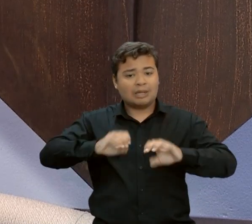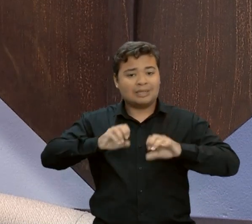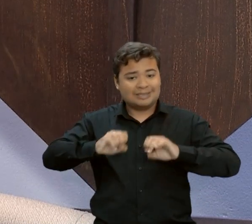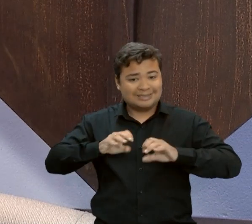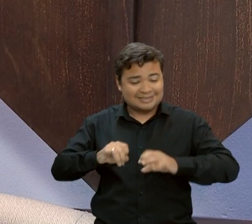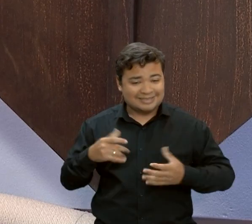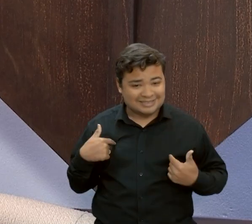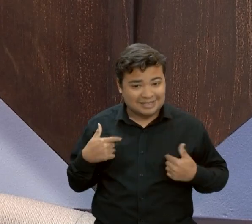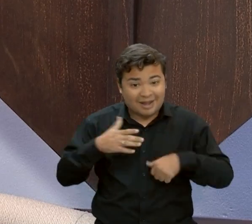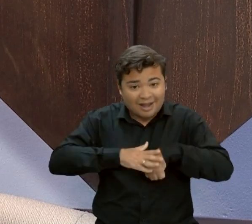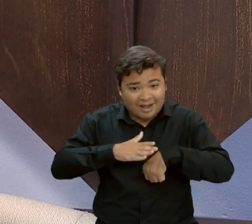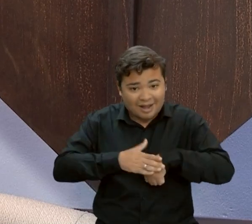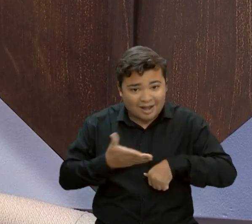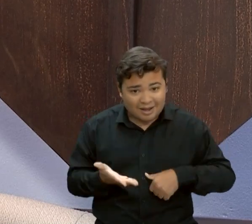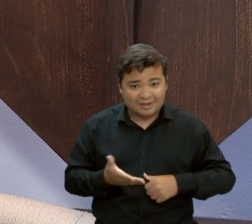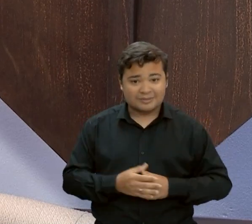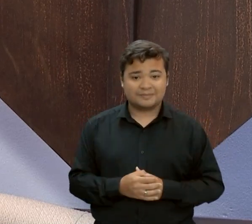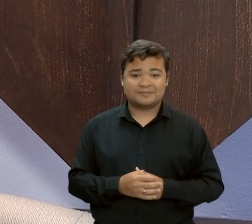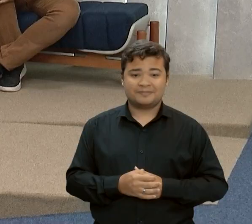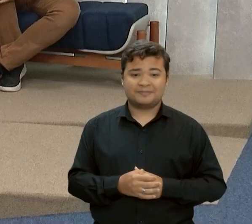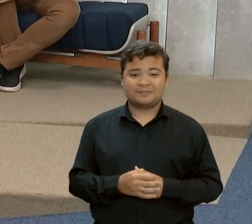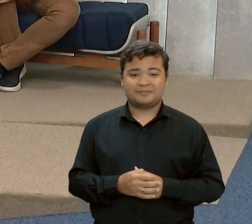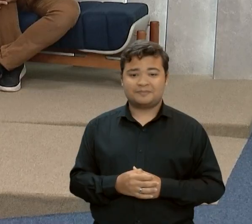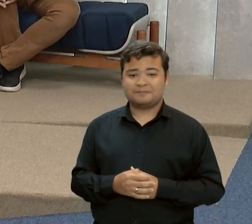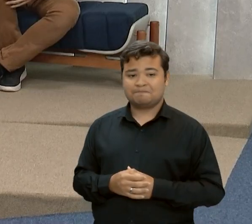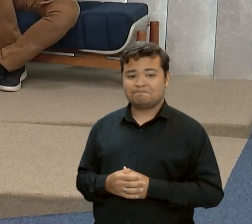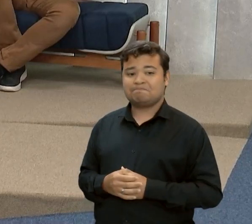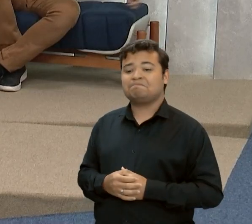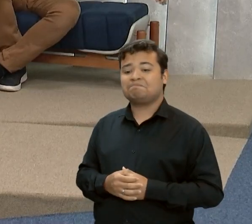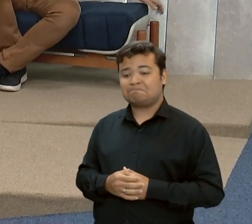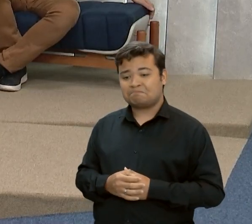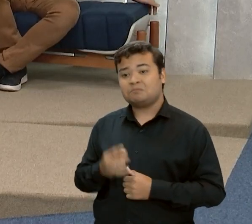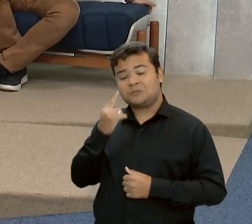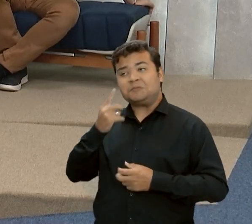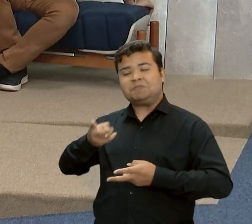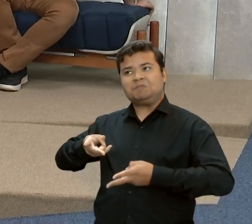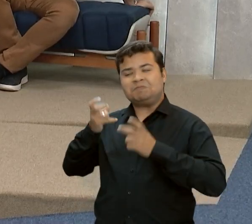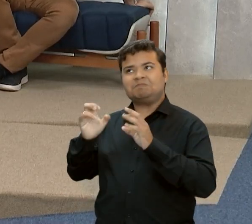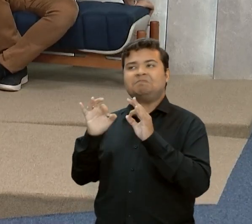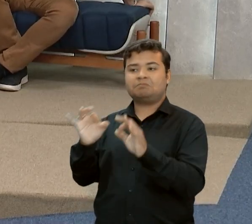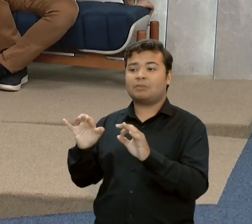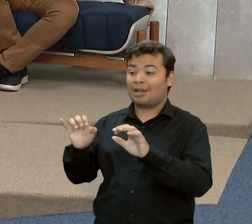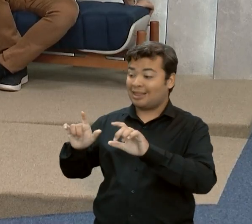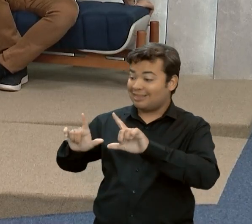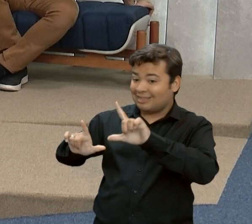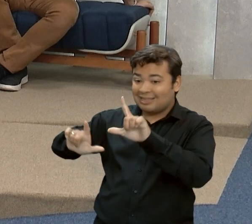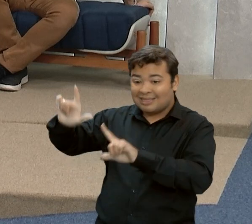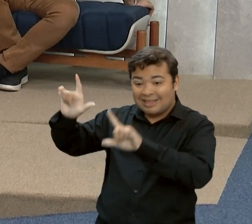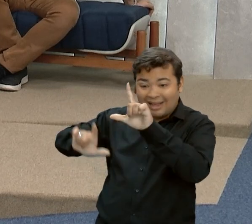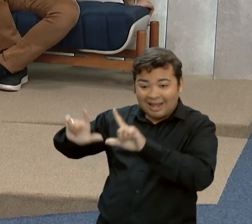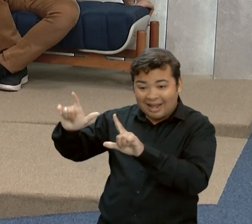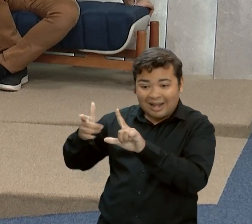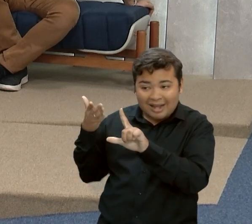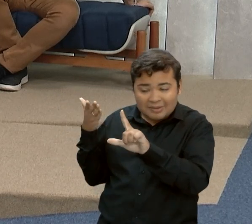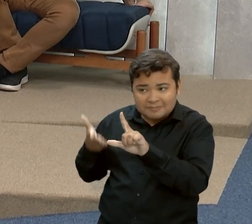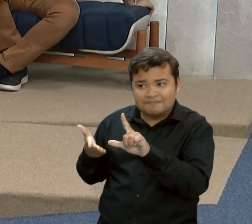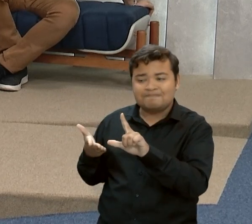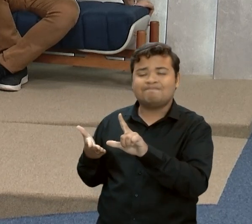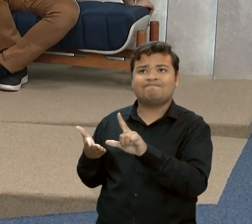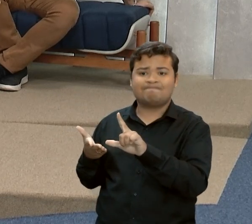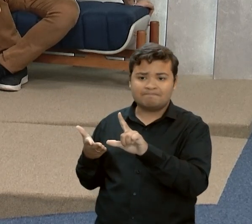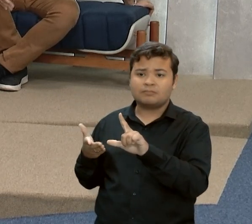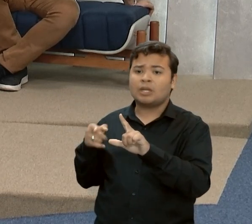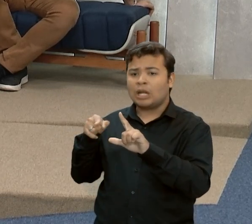disciplinas lá, quem está ministrando atualmente sou eu. O que a gente percebe é que, assim, a TV... mais do que